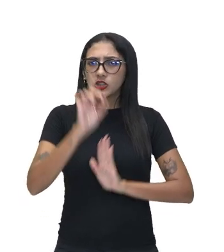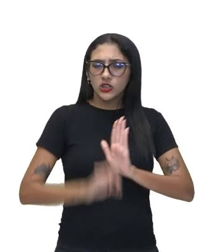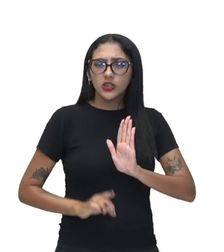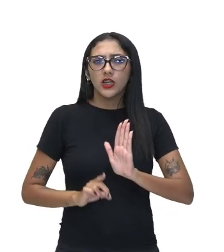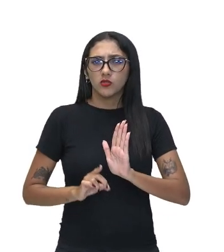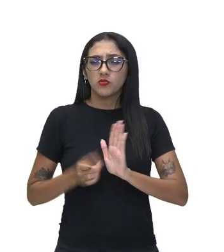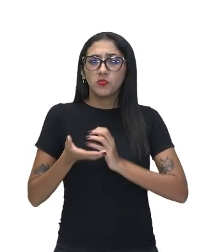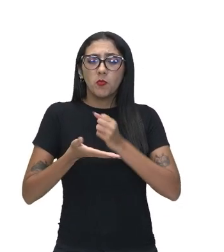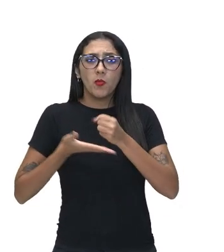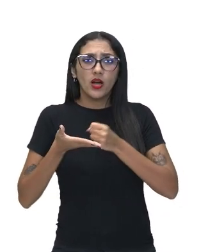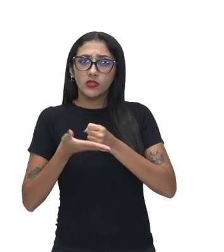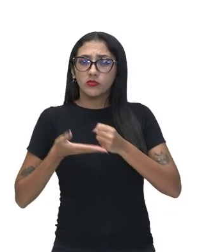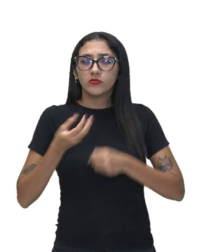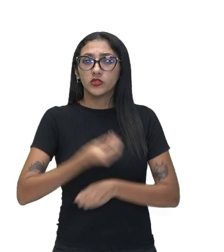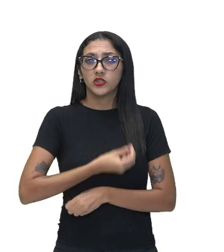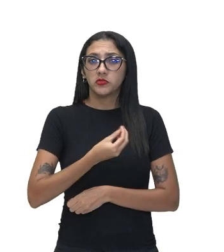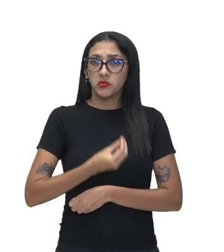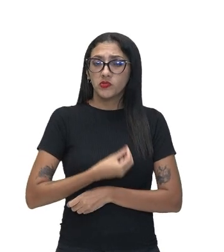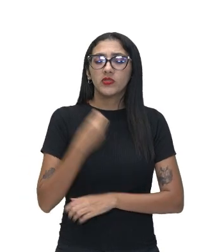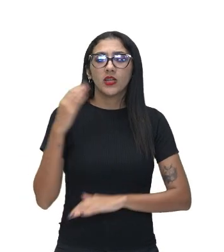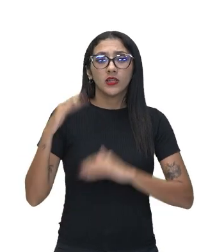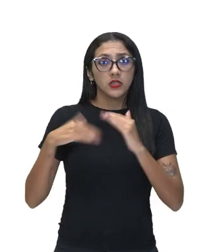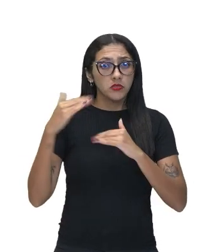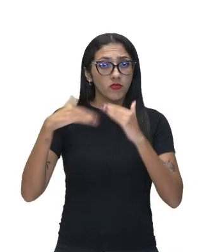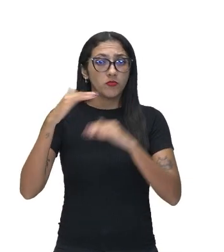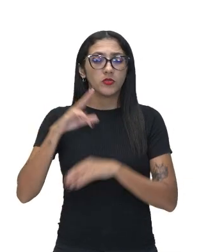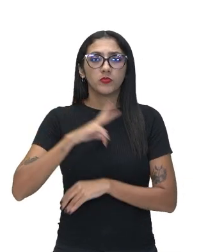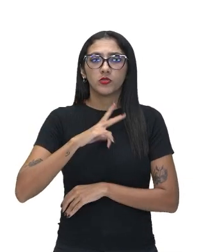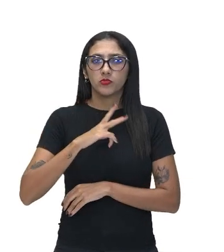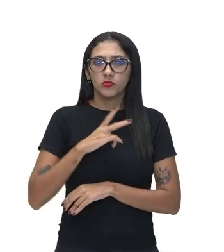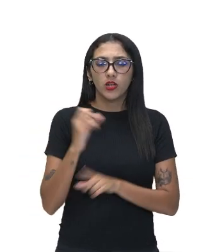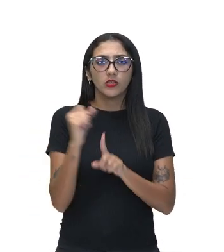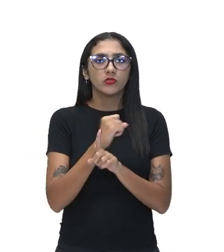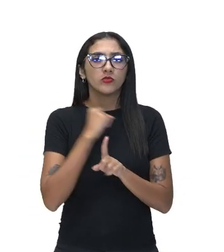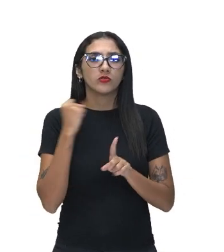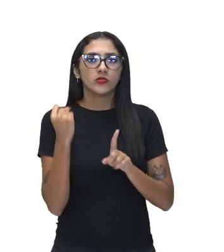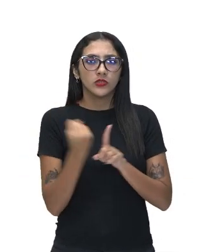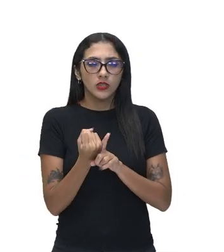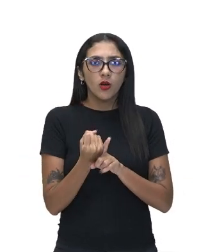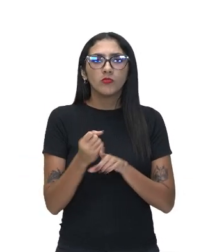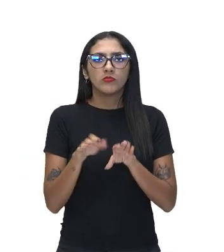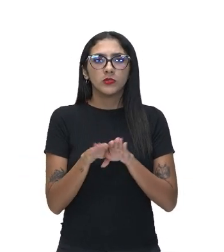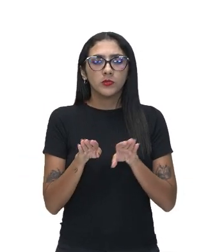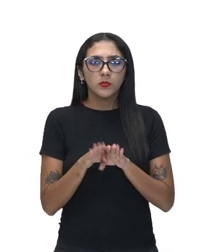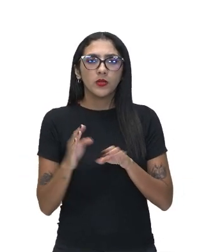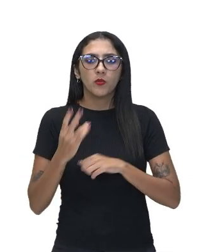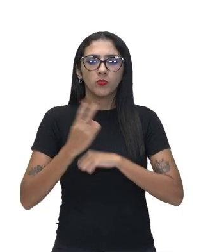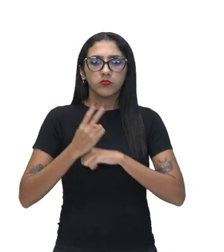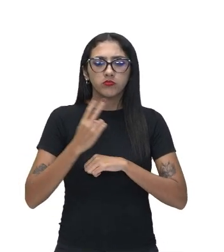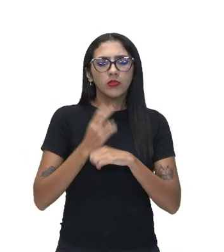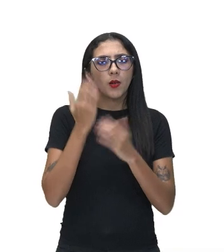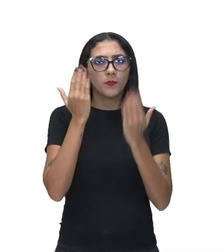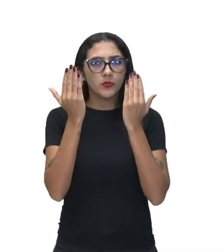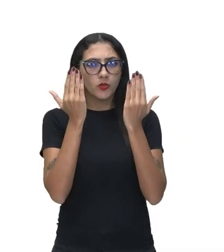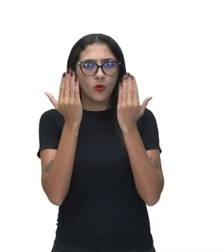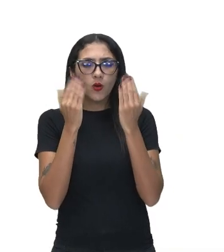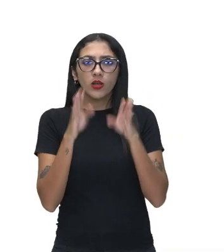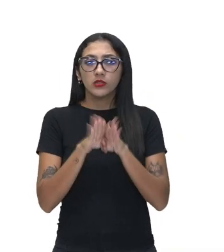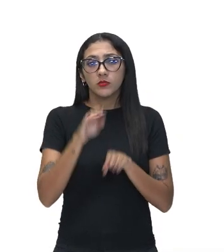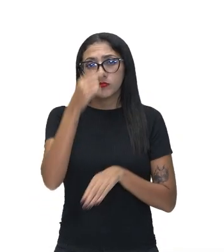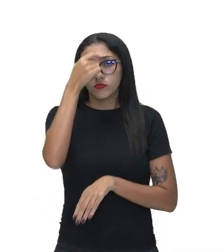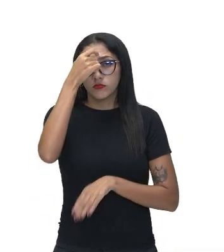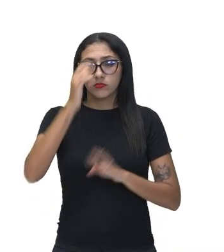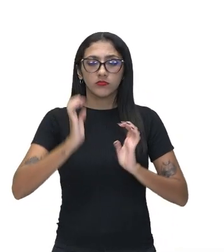de sobrevivência, desenvolvimento pessoal, social, integridade física, psicológica e moral, além